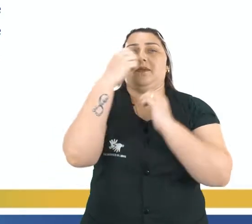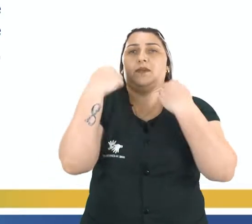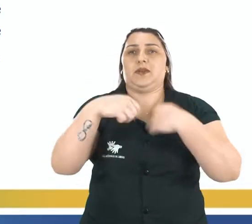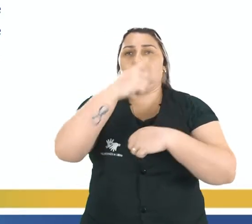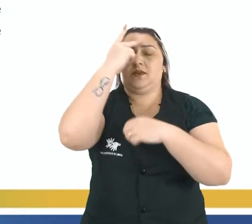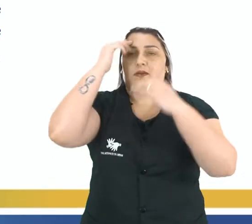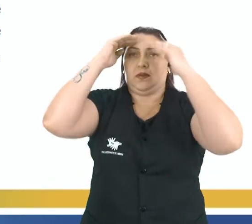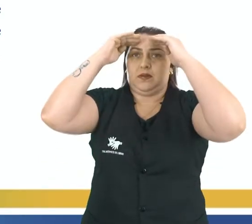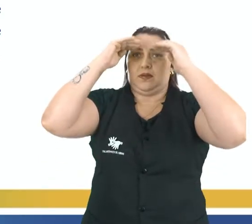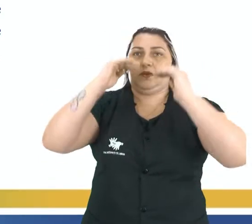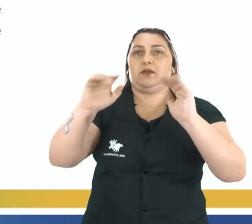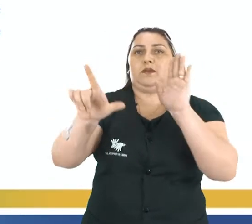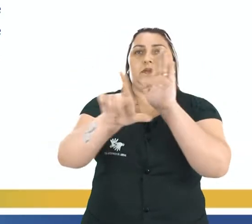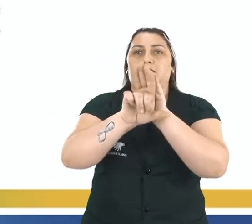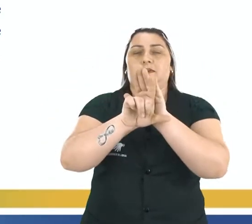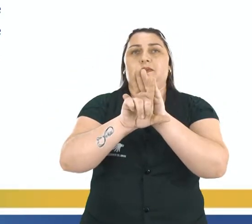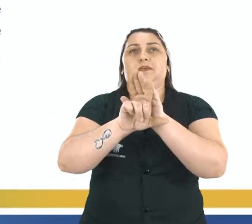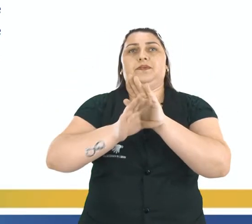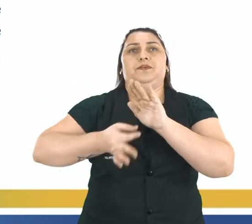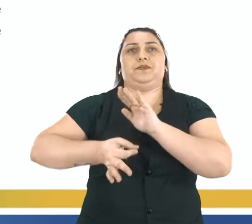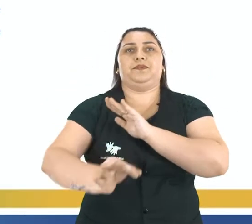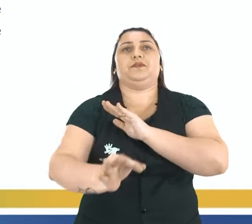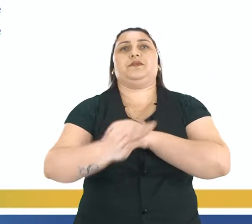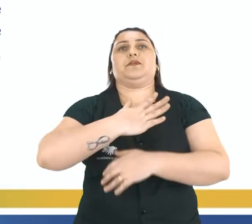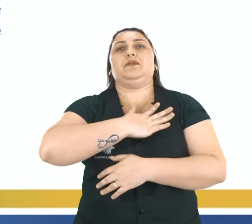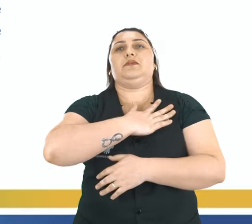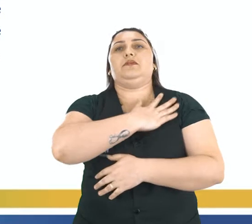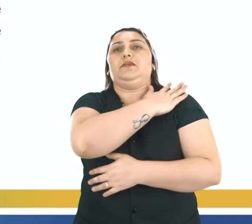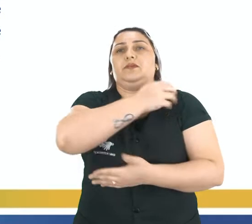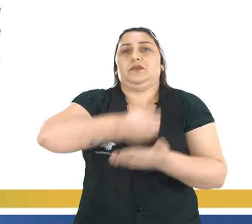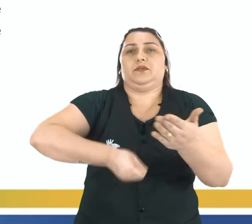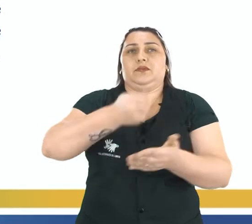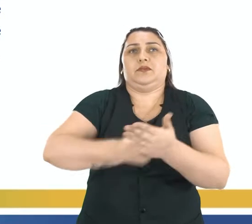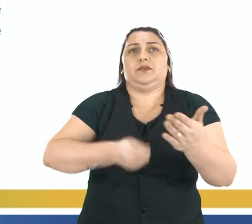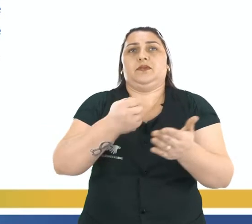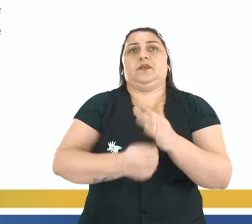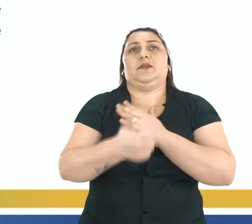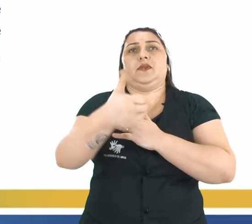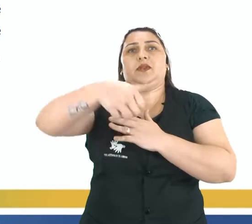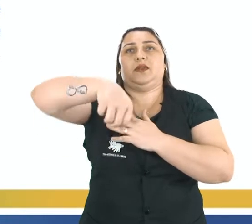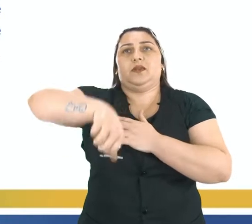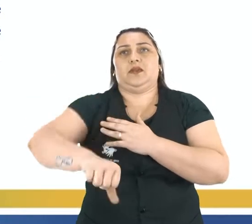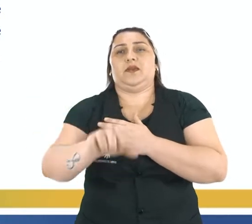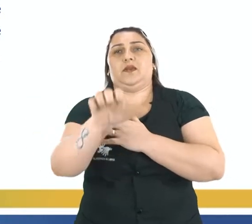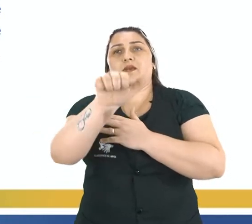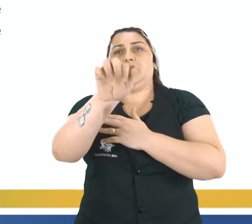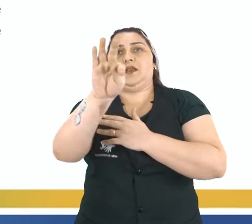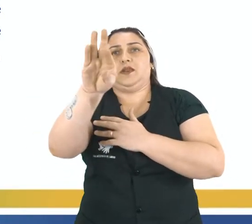que respeitar como lei. Ao longo da ditadura, foram otorgados 19 atos